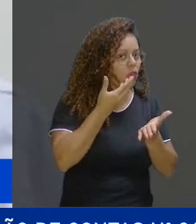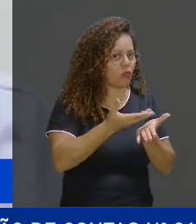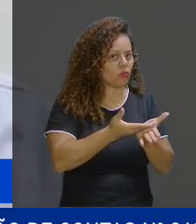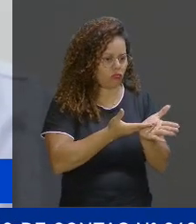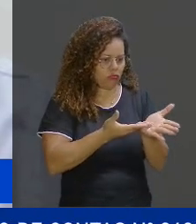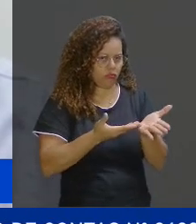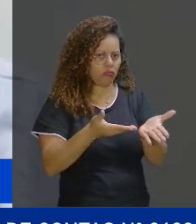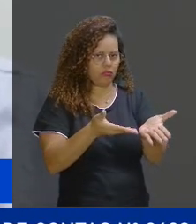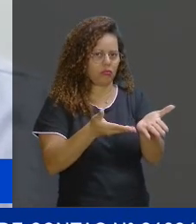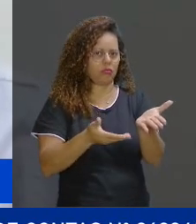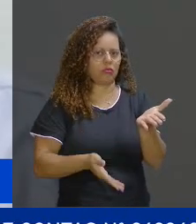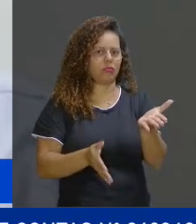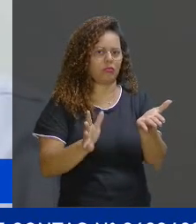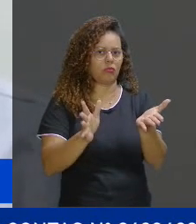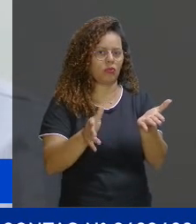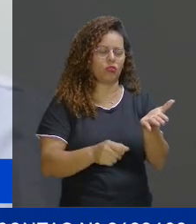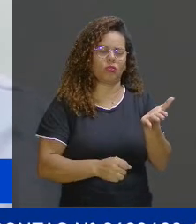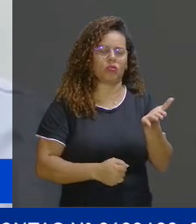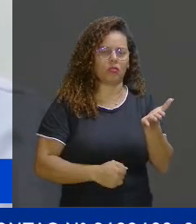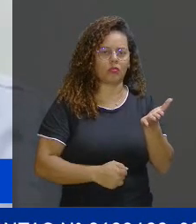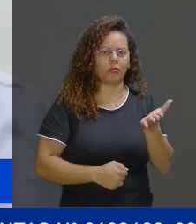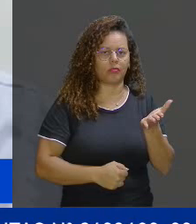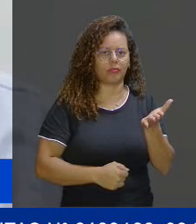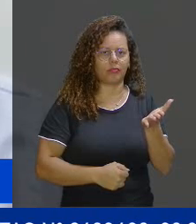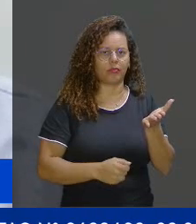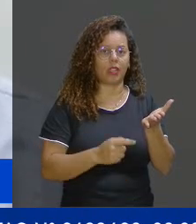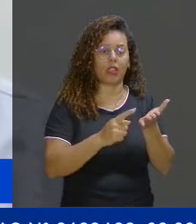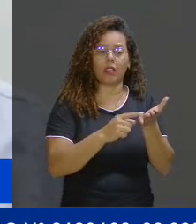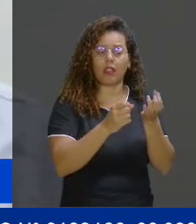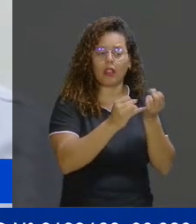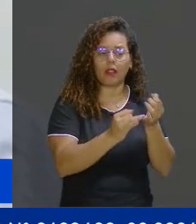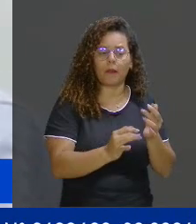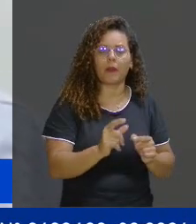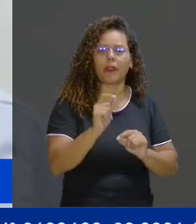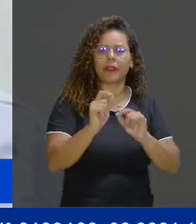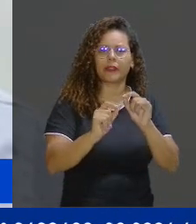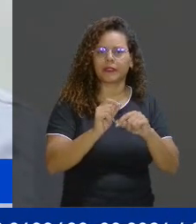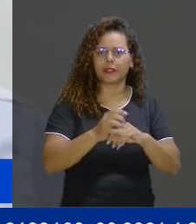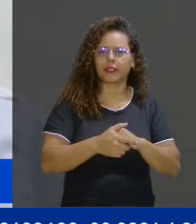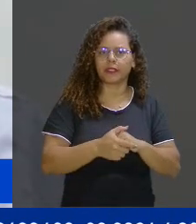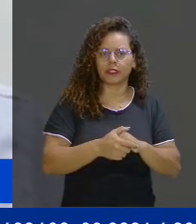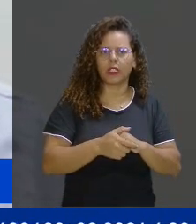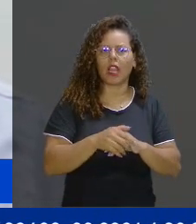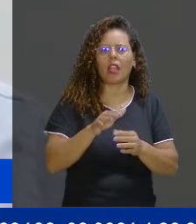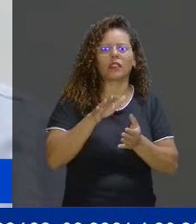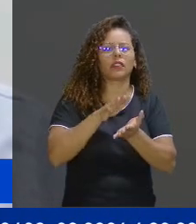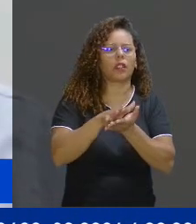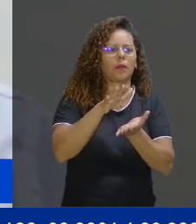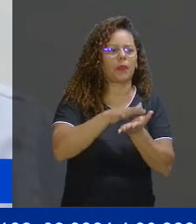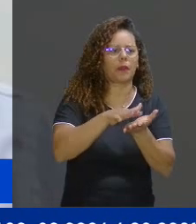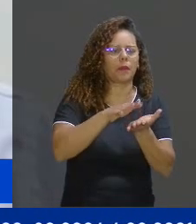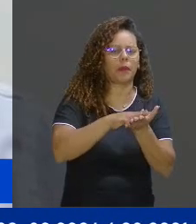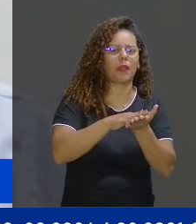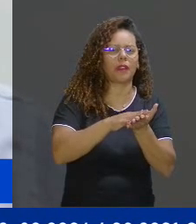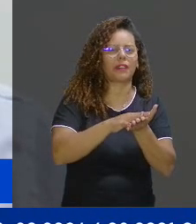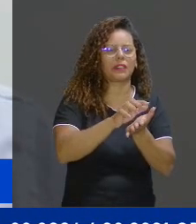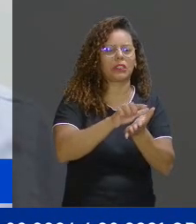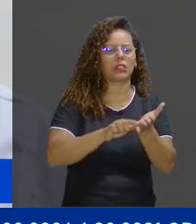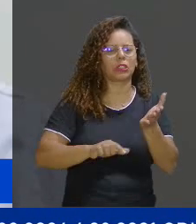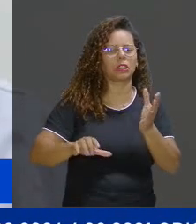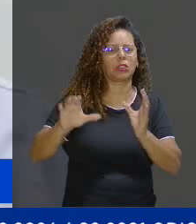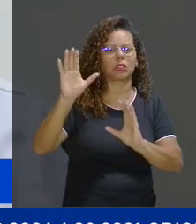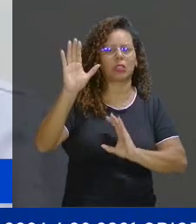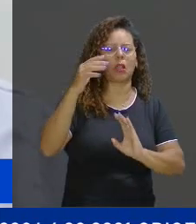curtos, com registros laterais, penteados para o lado esquerdo, olhos amendoados de castanho escuro, sobrancelha bem desenhada,